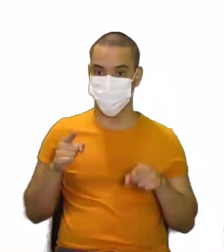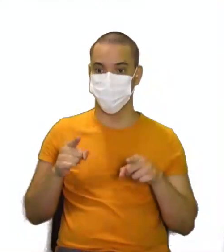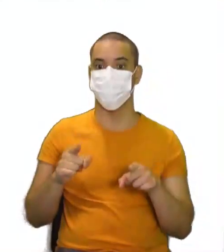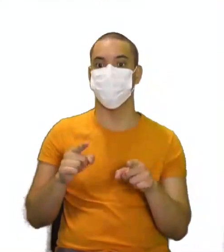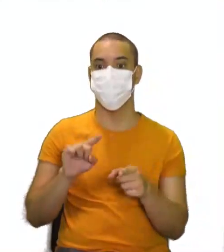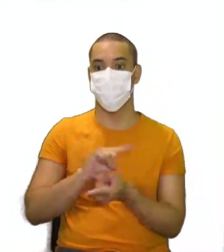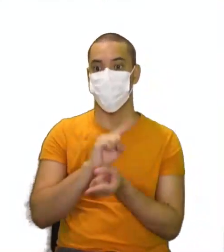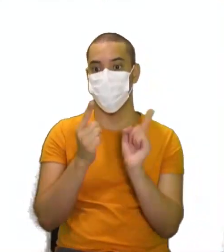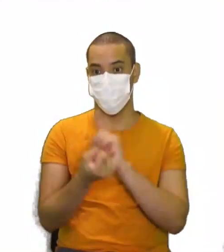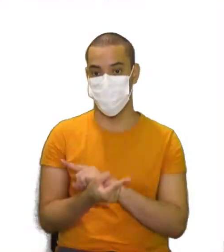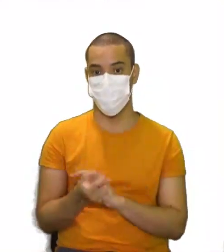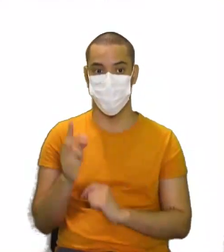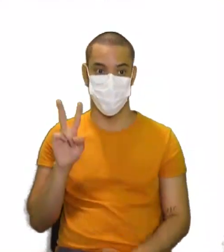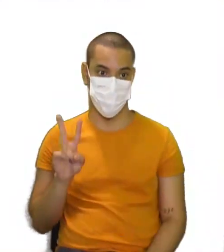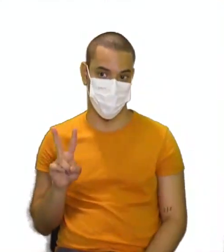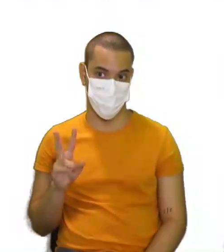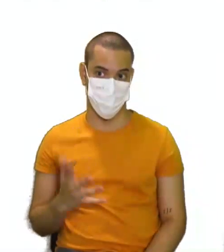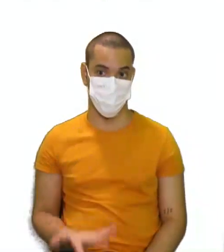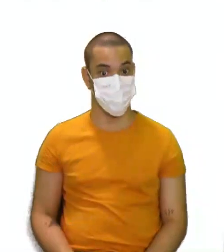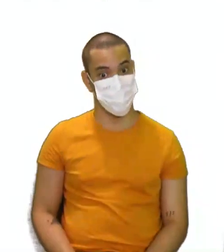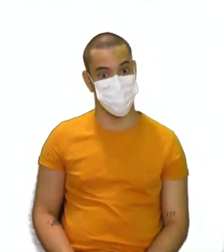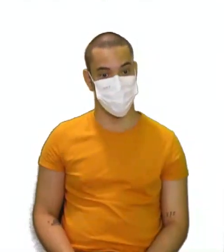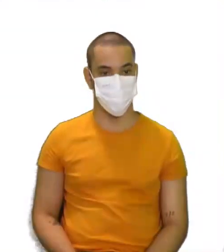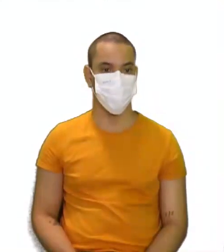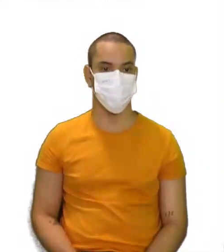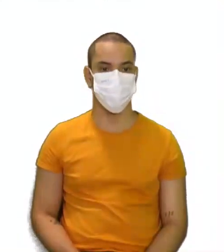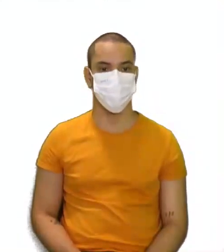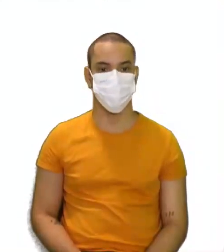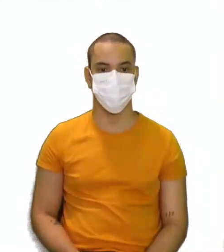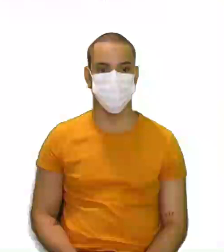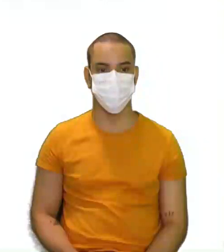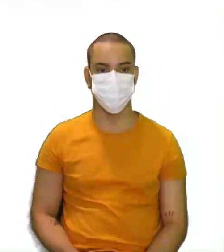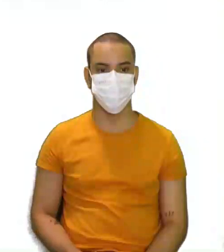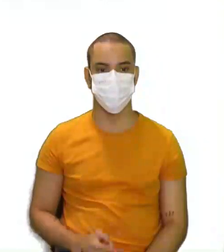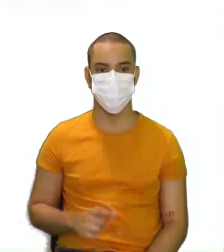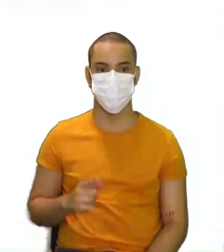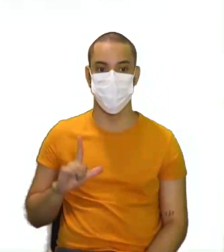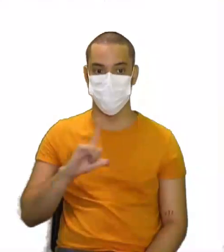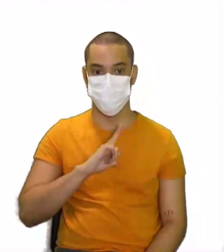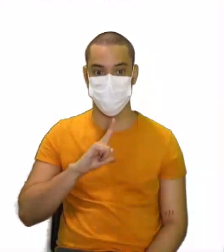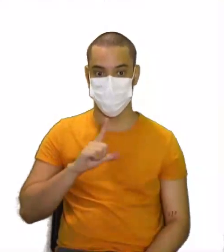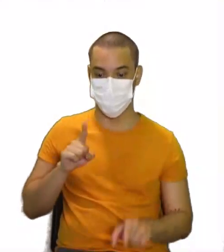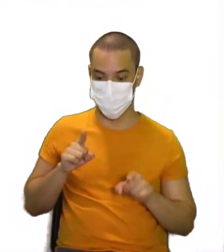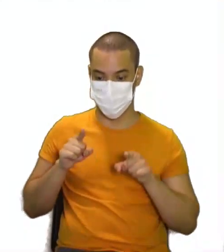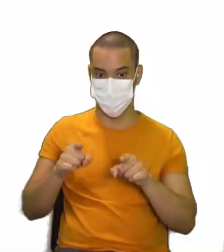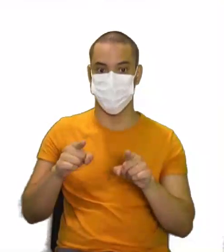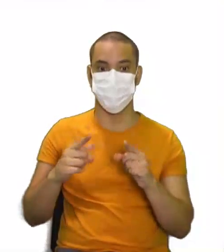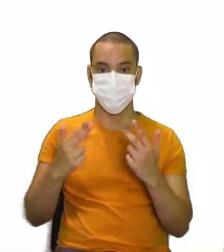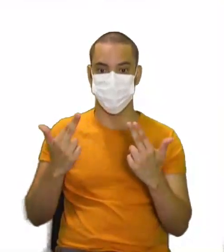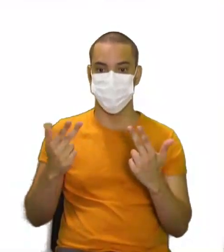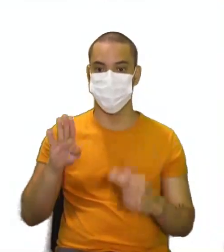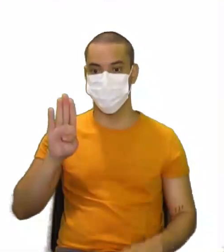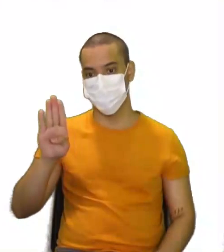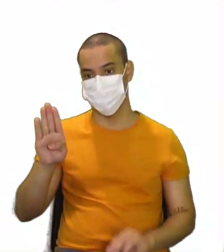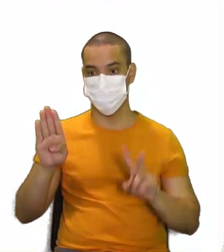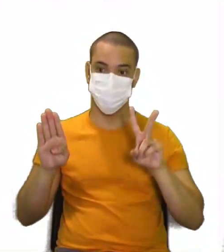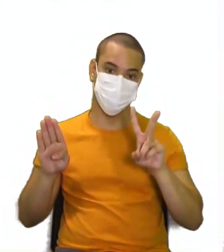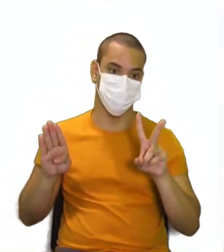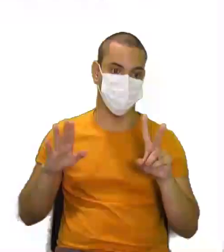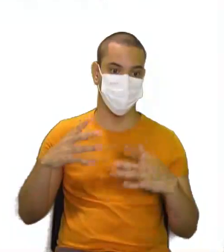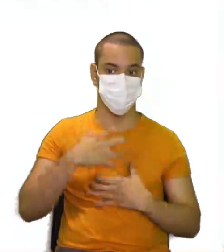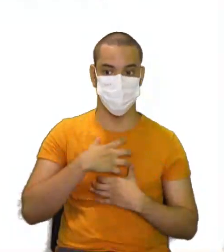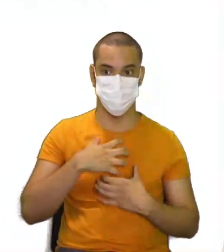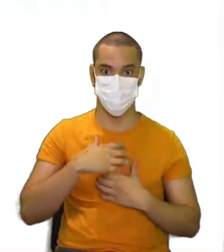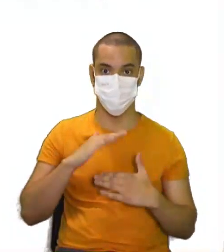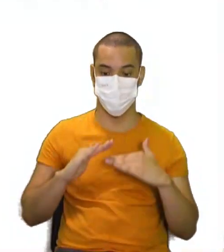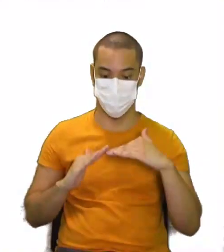sentido contrário ao da velocidade, a direção perpendicular ao plano B e V e sentido